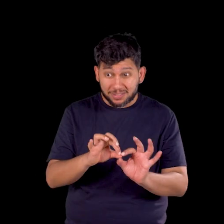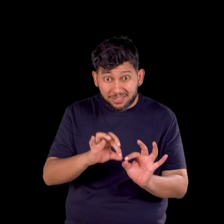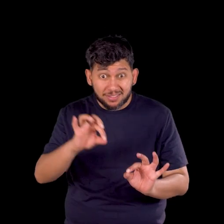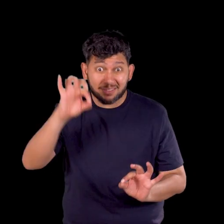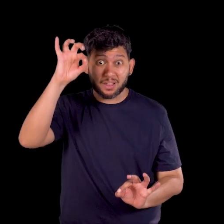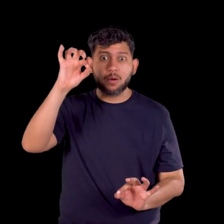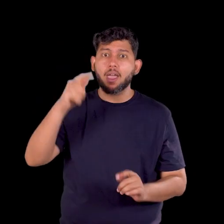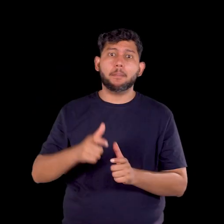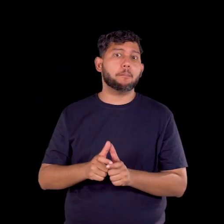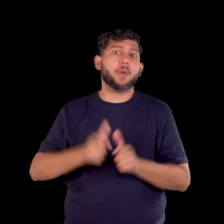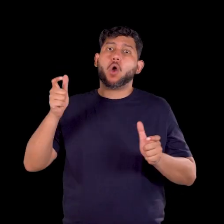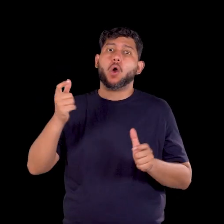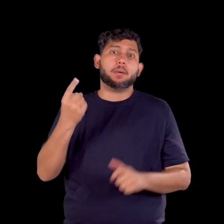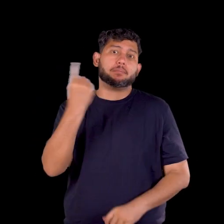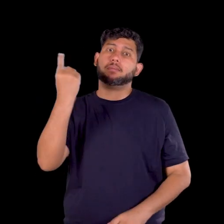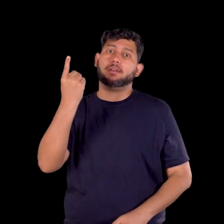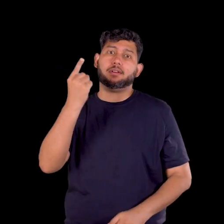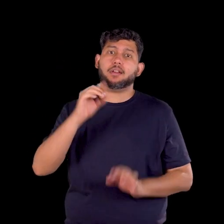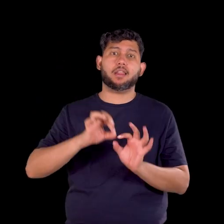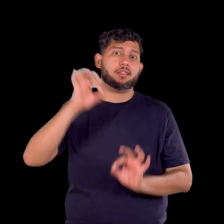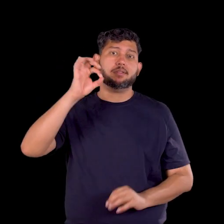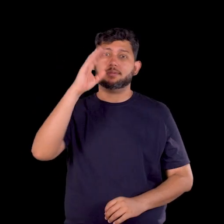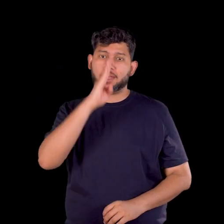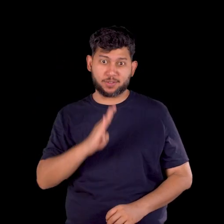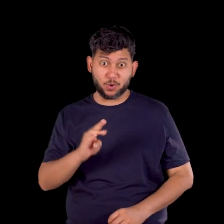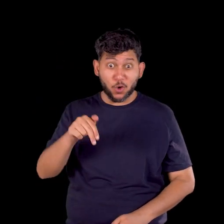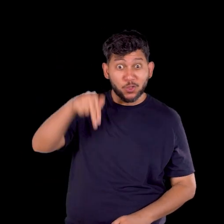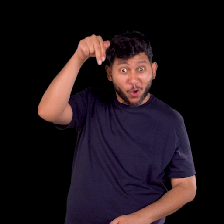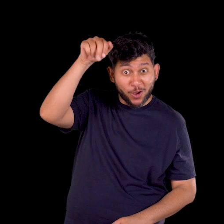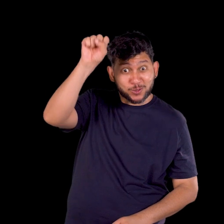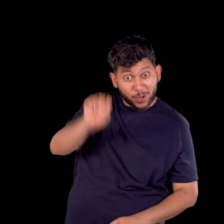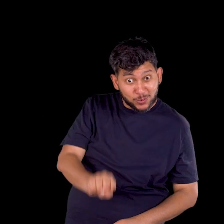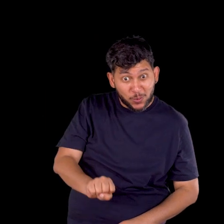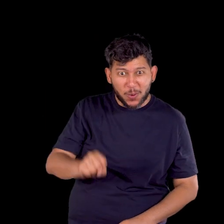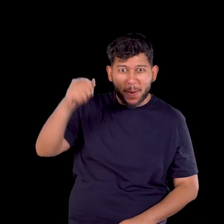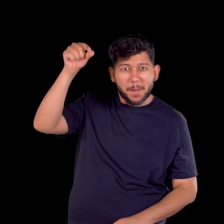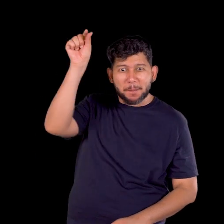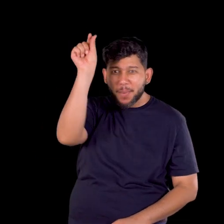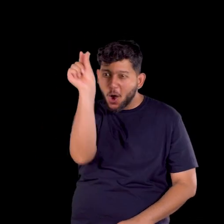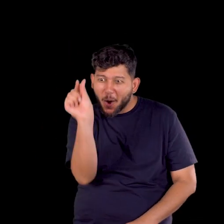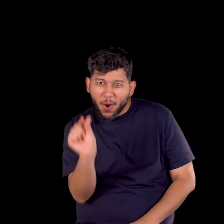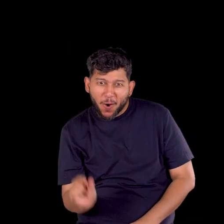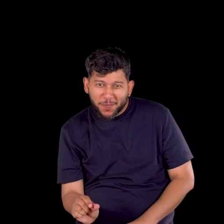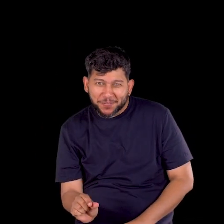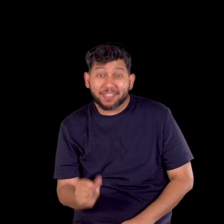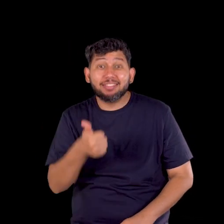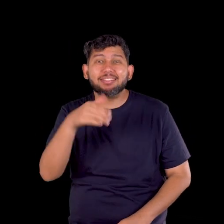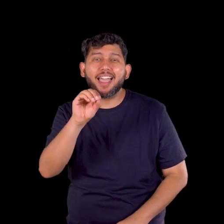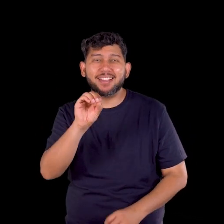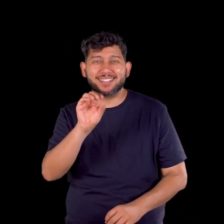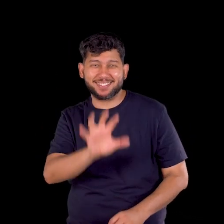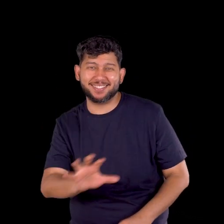a maior do país, atravessando o Brasil de norte a sul e passando por 10 estados, interligando